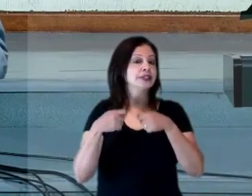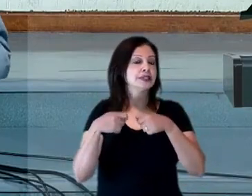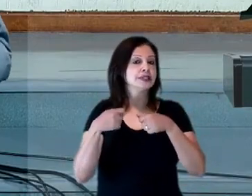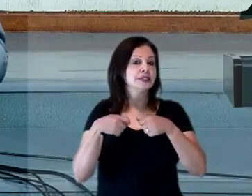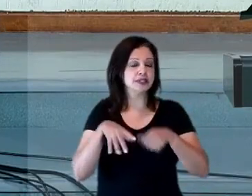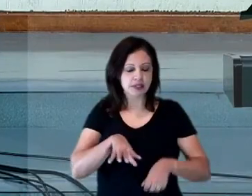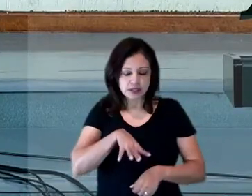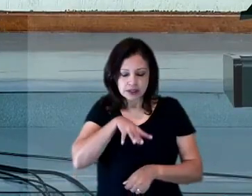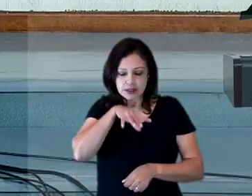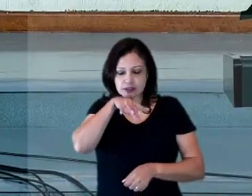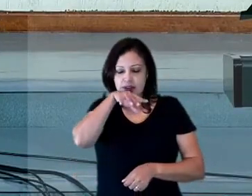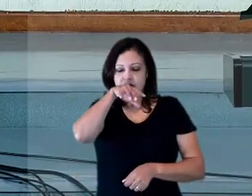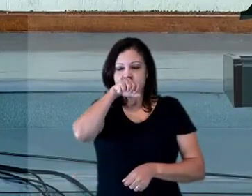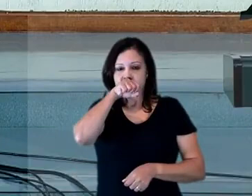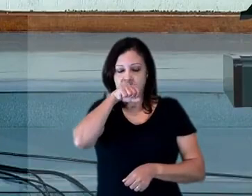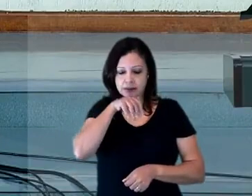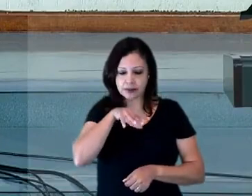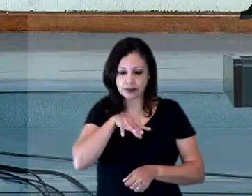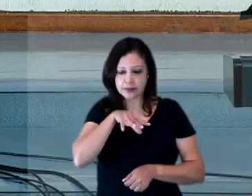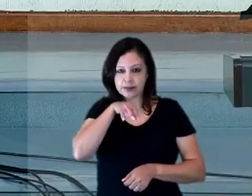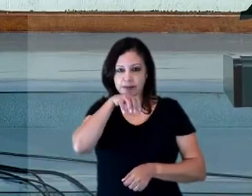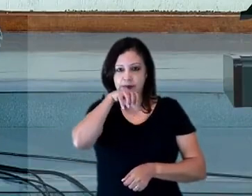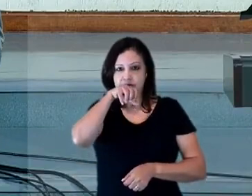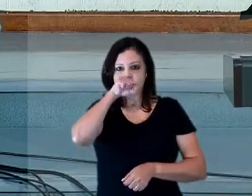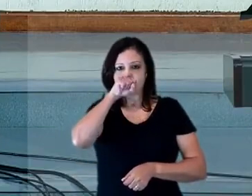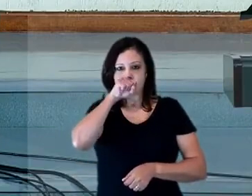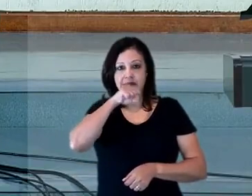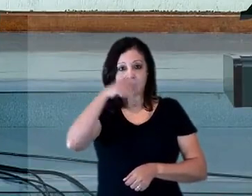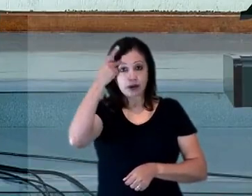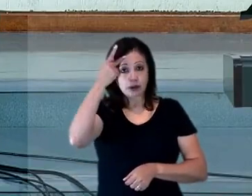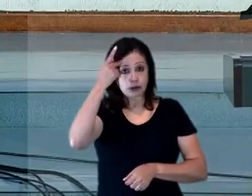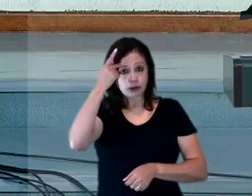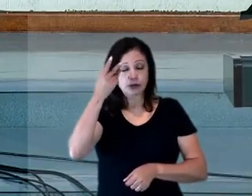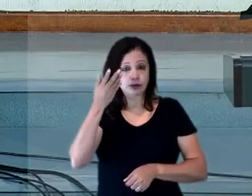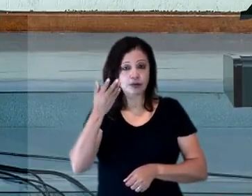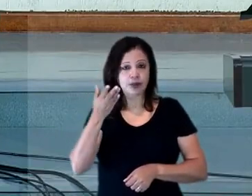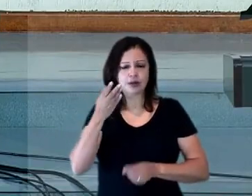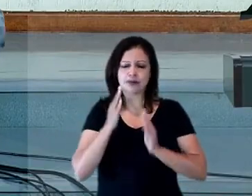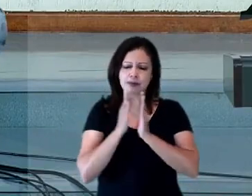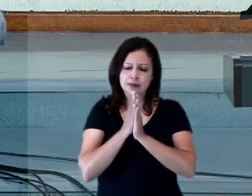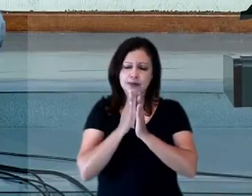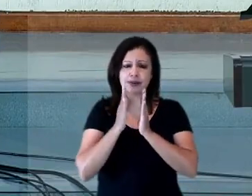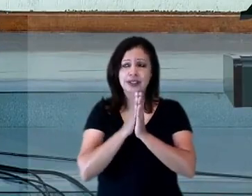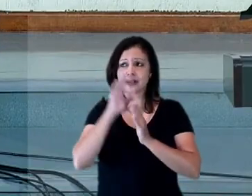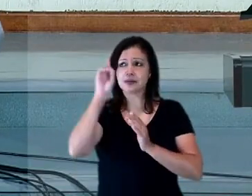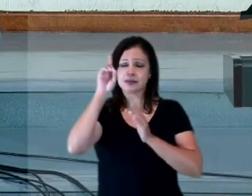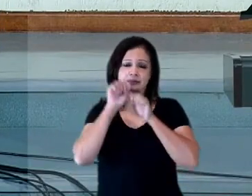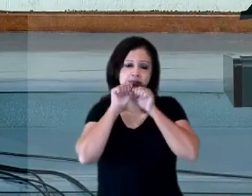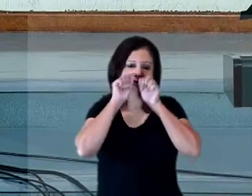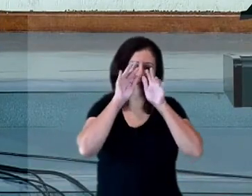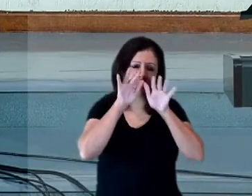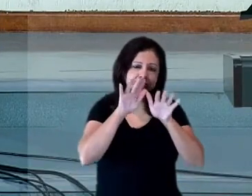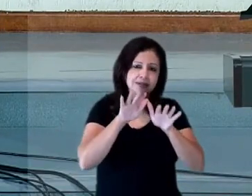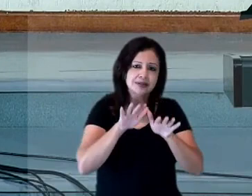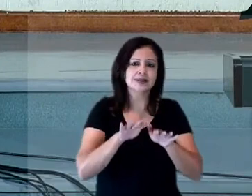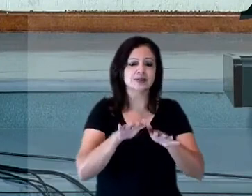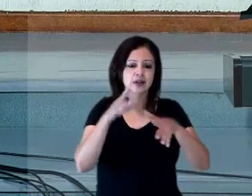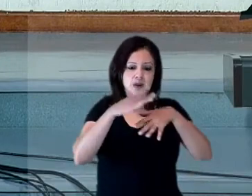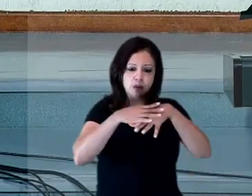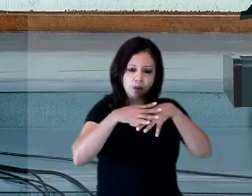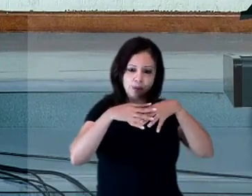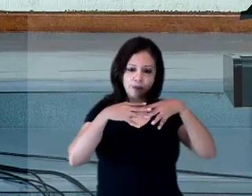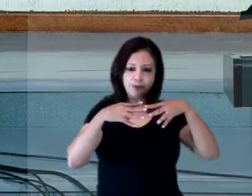próprios, sem ajuda de aparelhos, e nós temos orado para que isso aconteça e ele tenha toda a sua saúde